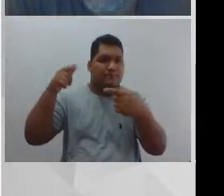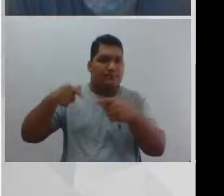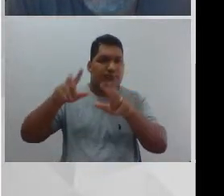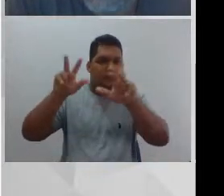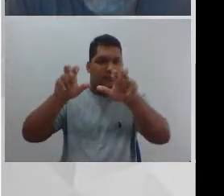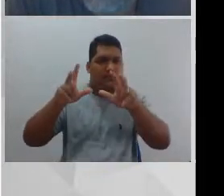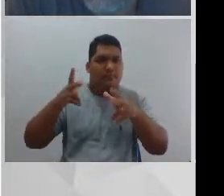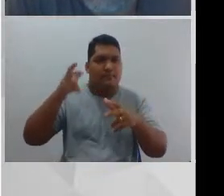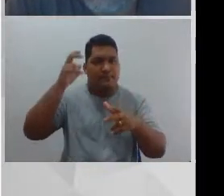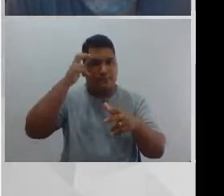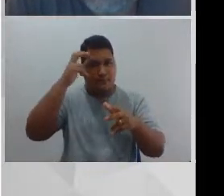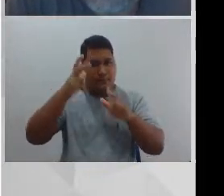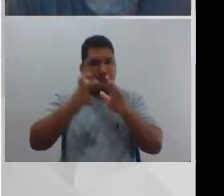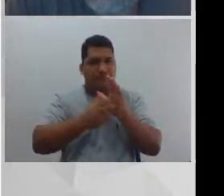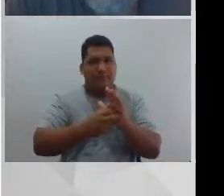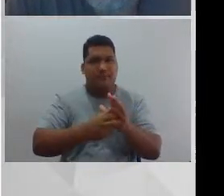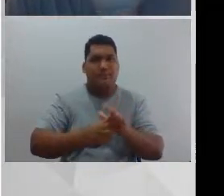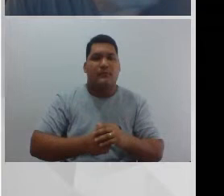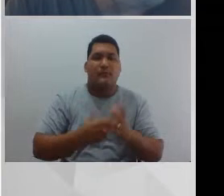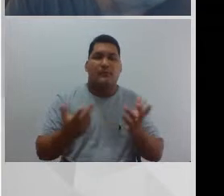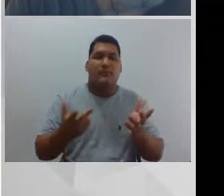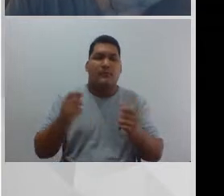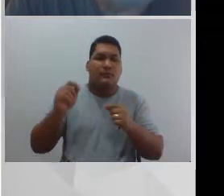Então, cientificamente,